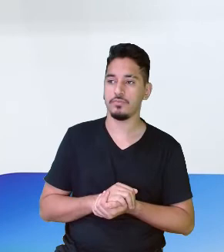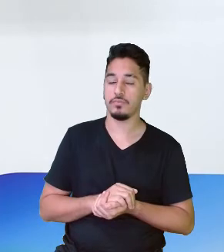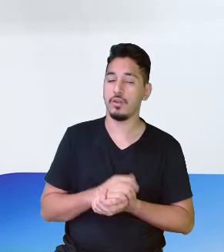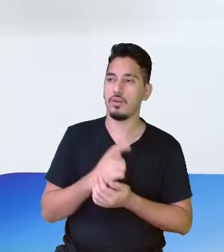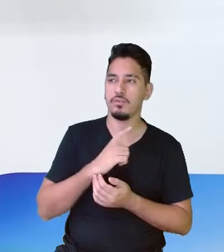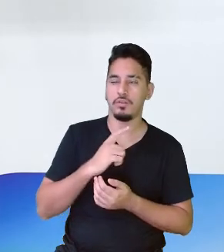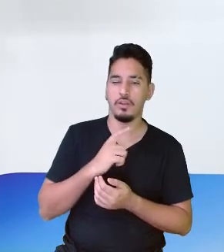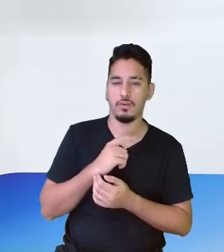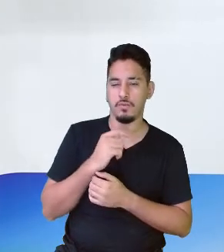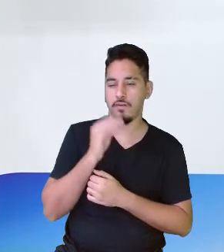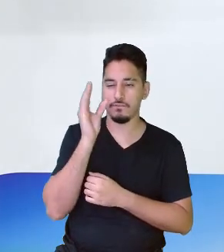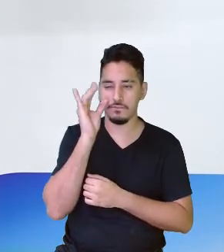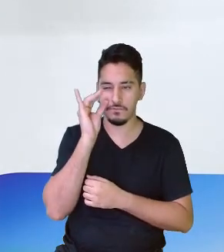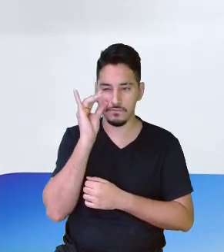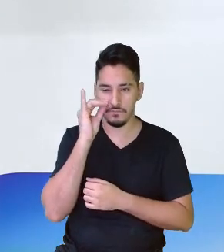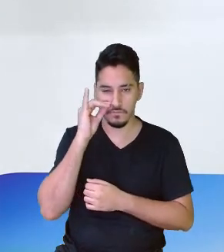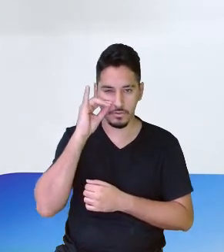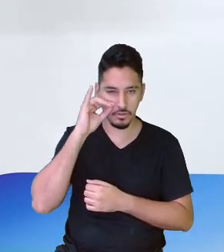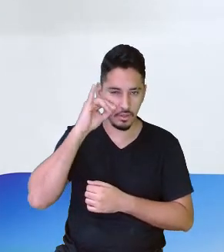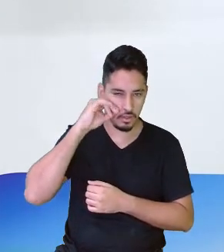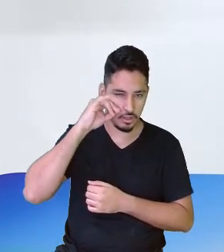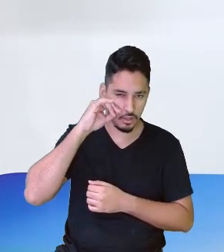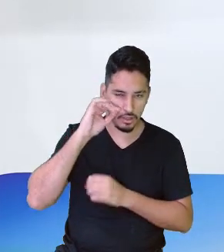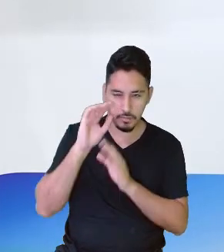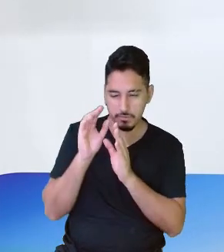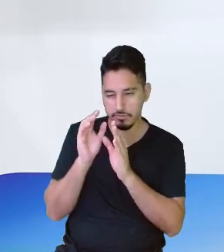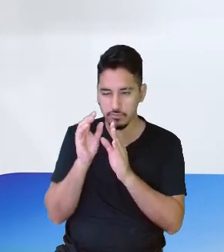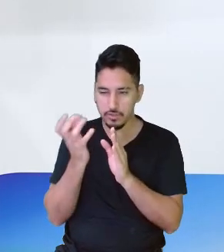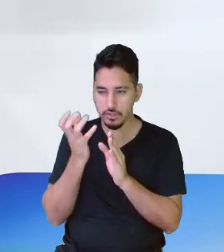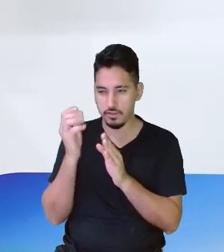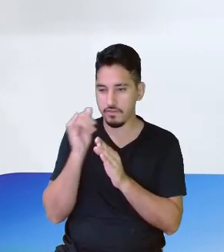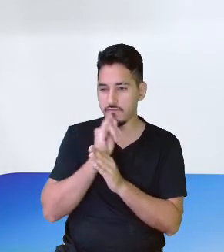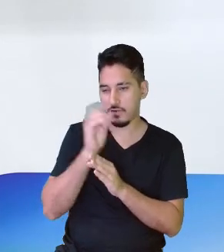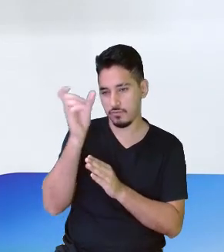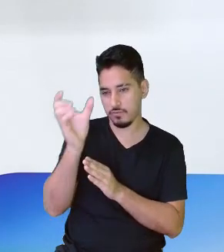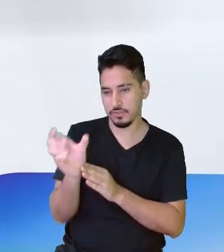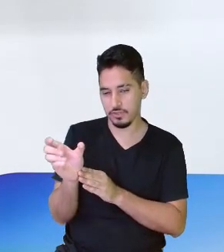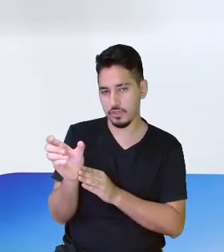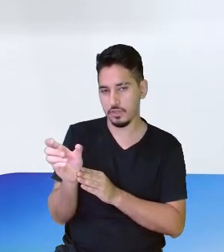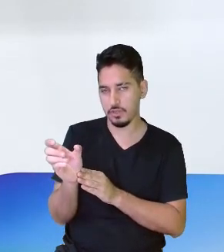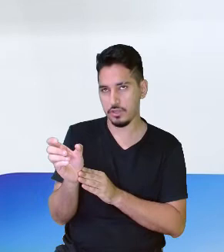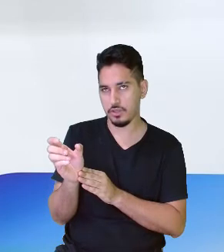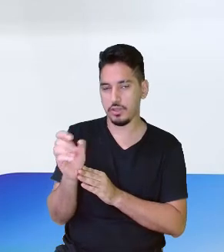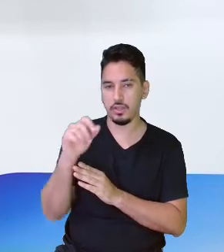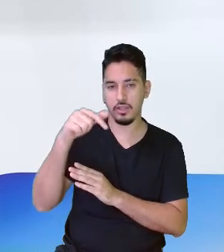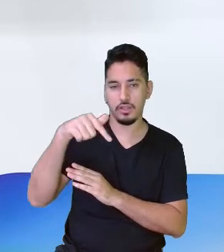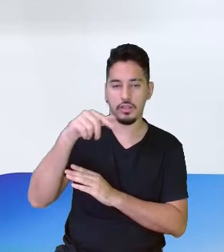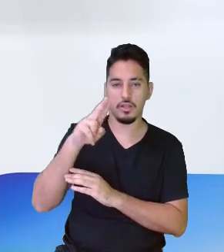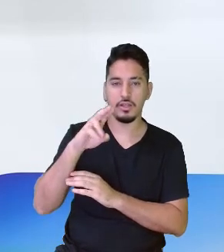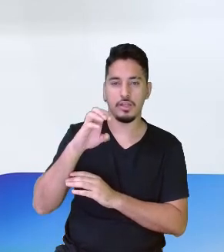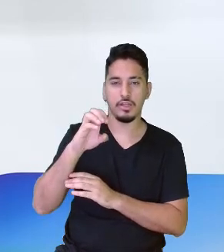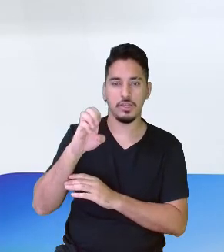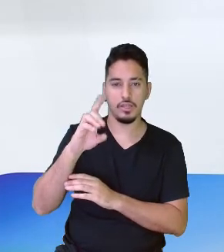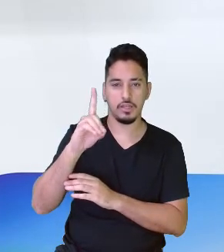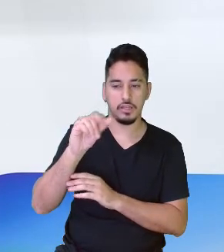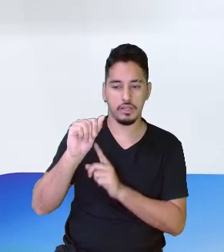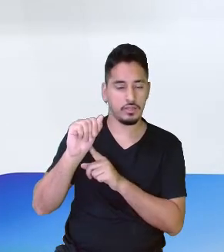tenho uma queda por você. Aqui a gente tem o quê? Uma ressignificação, né? Queda passa a não